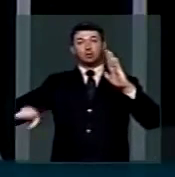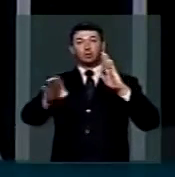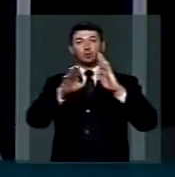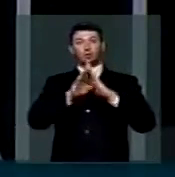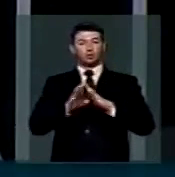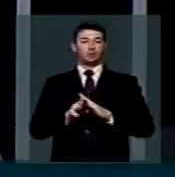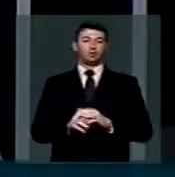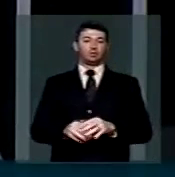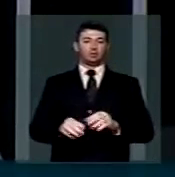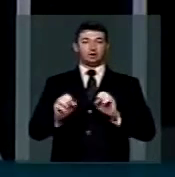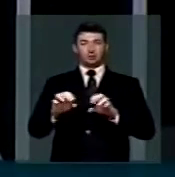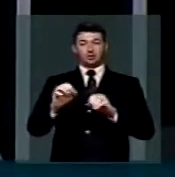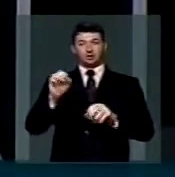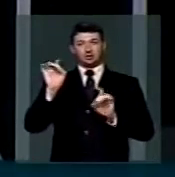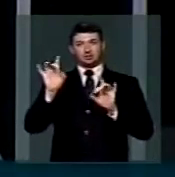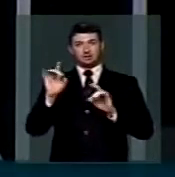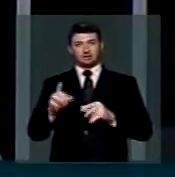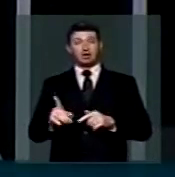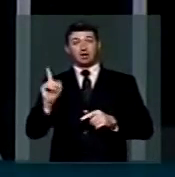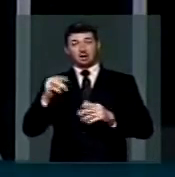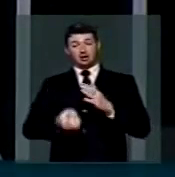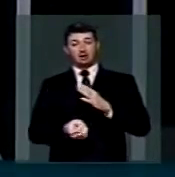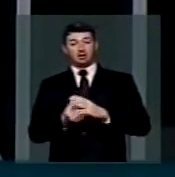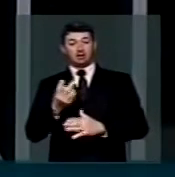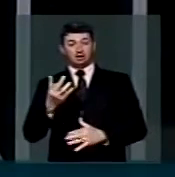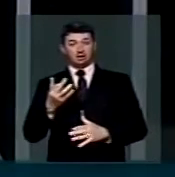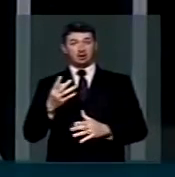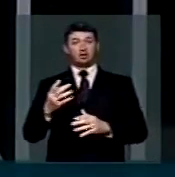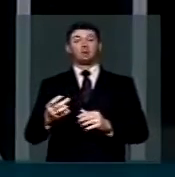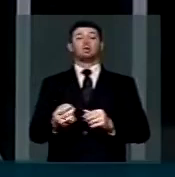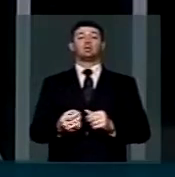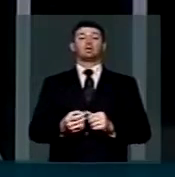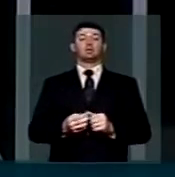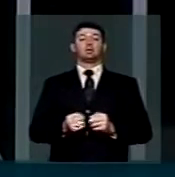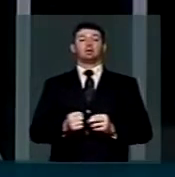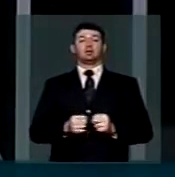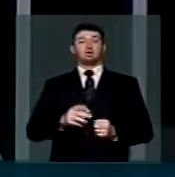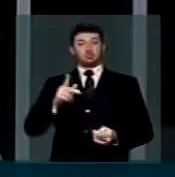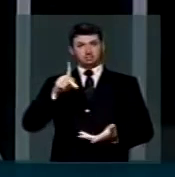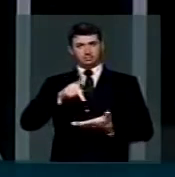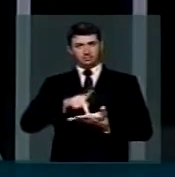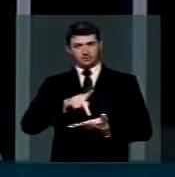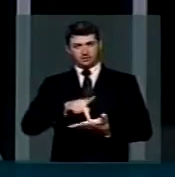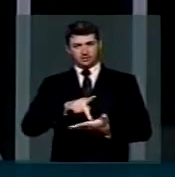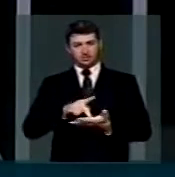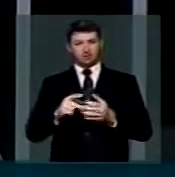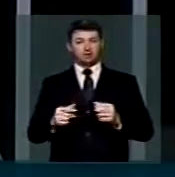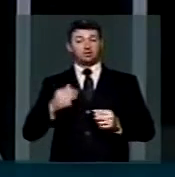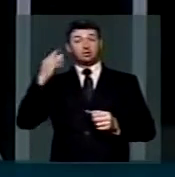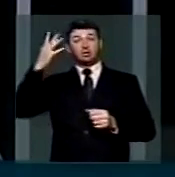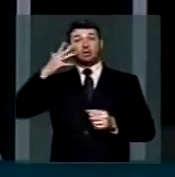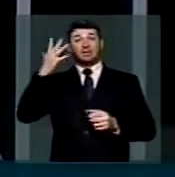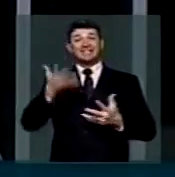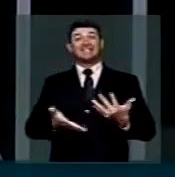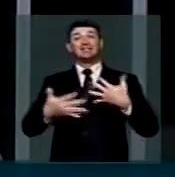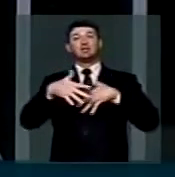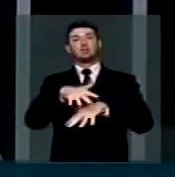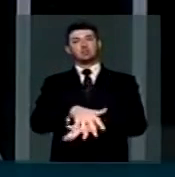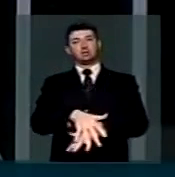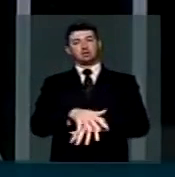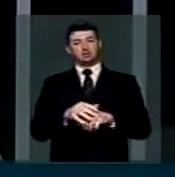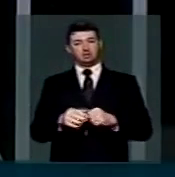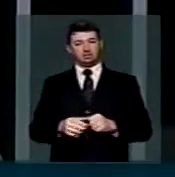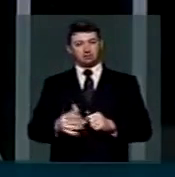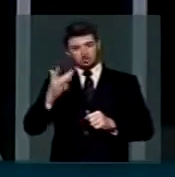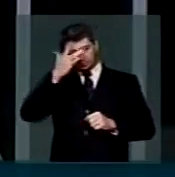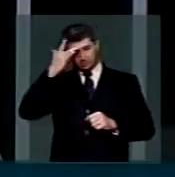presidente, com a implantação e a criação verdadeira de uma política de inclusão